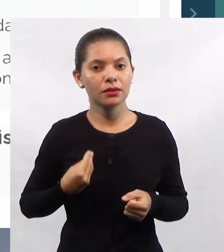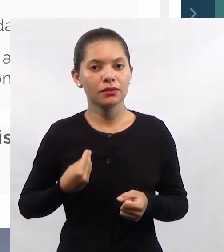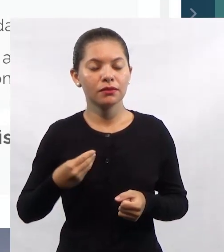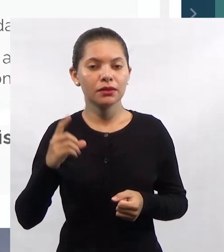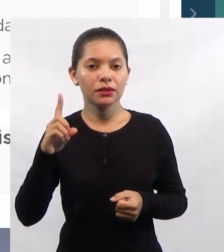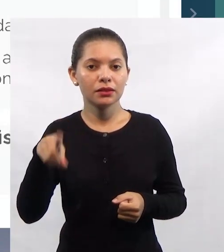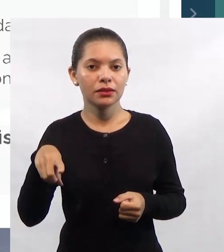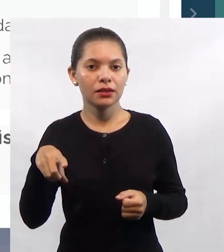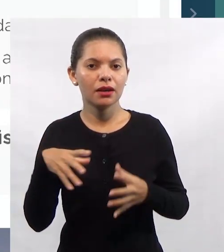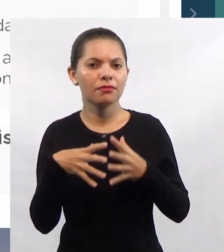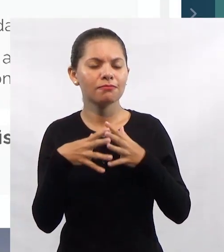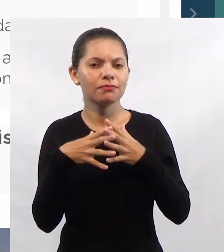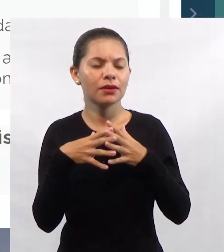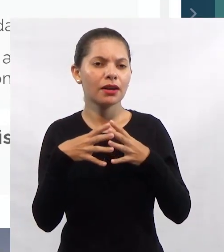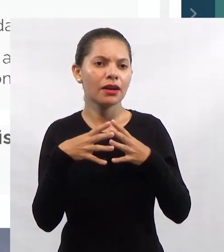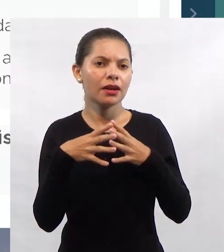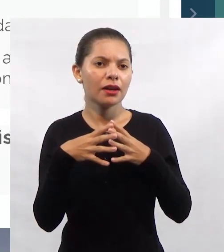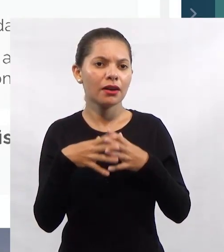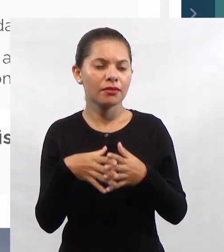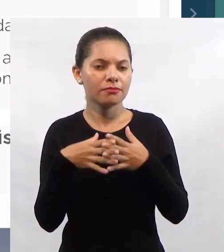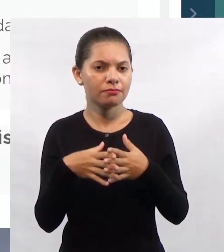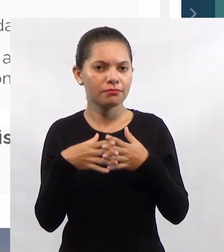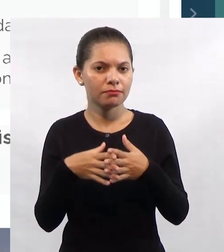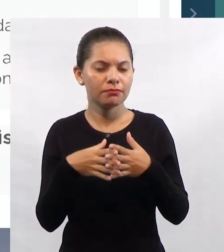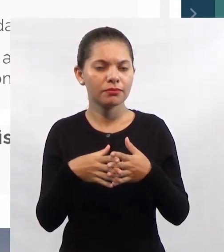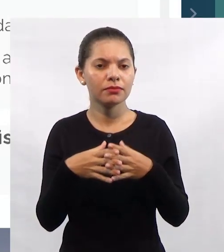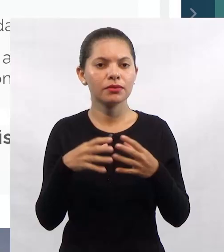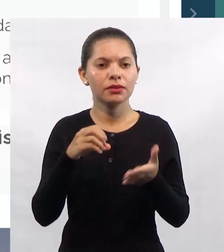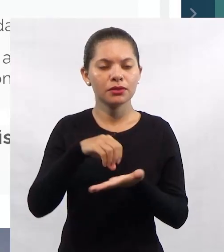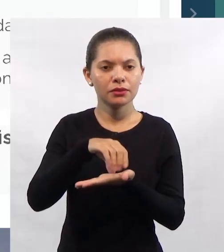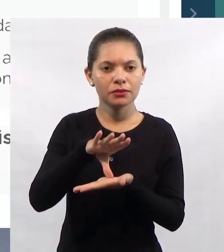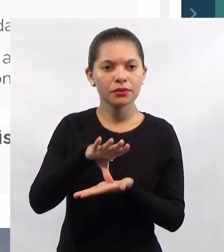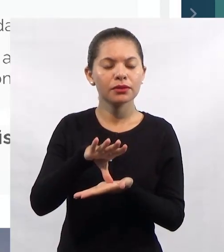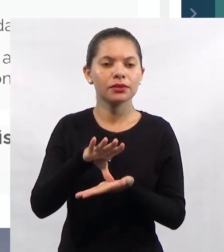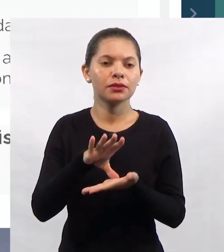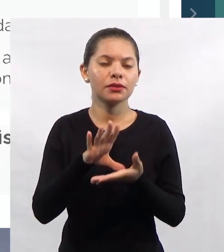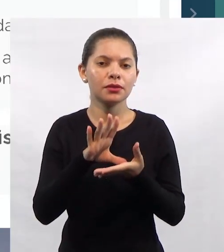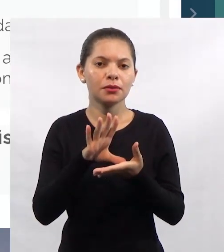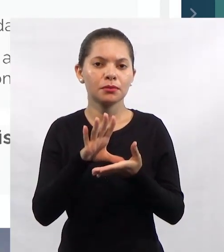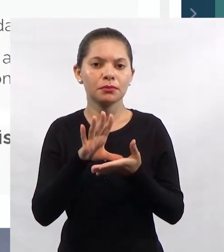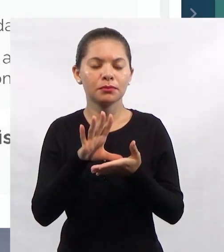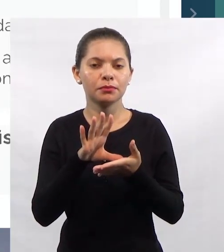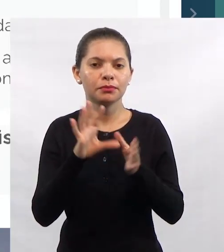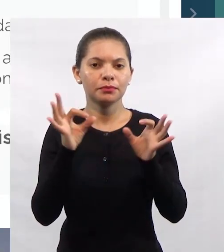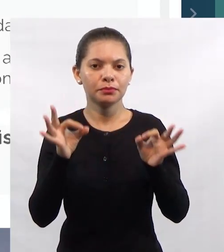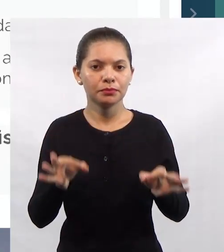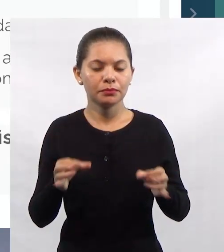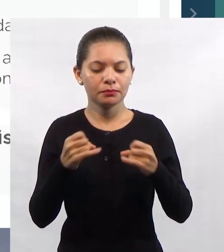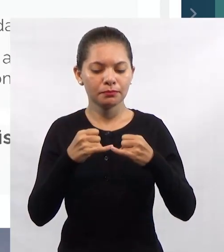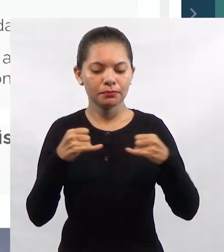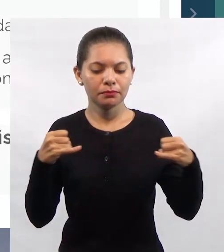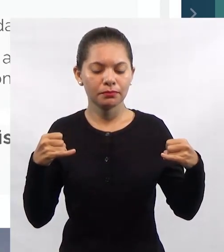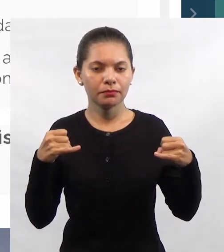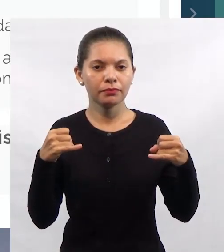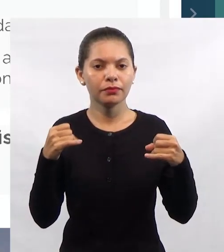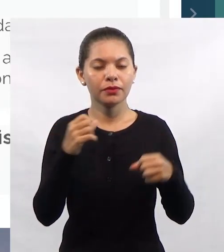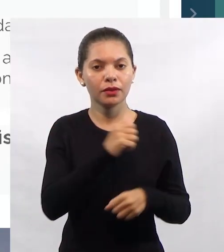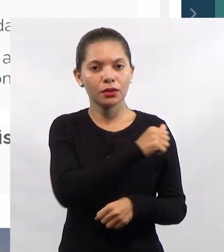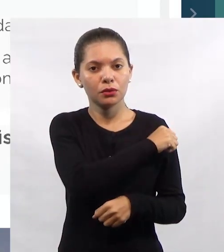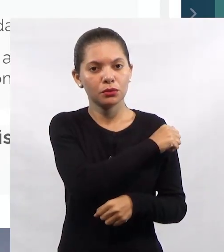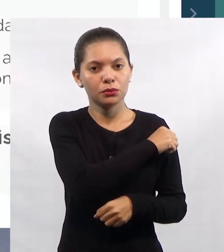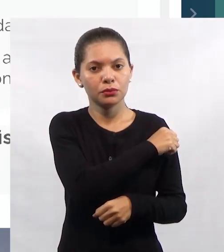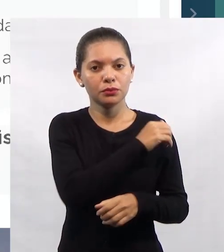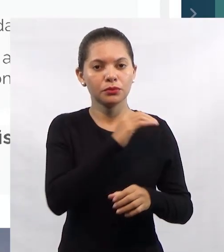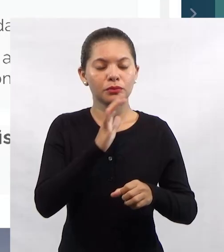vida e a flexibilização de oferta para que se compatibilize com a realidade dos estudantes e o alinhamento